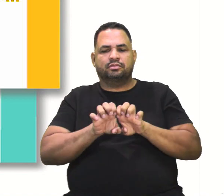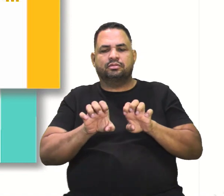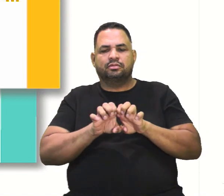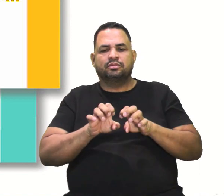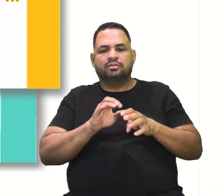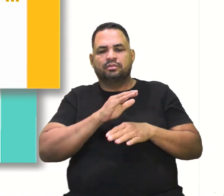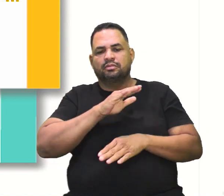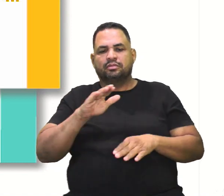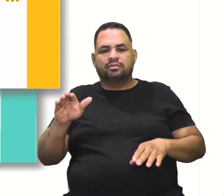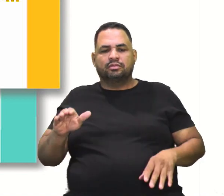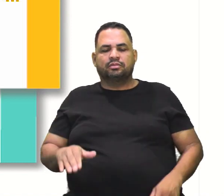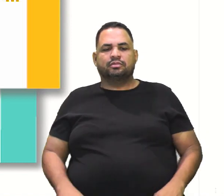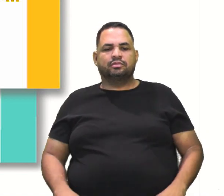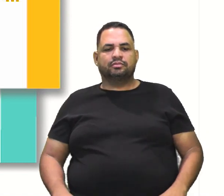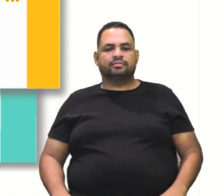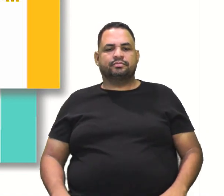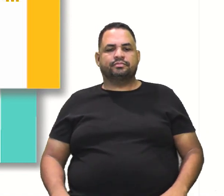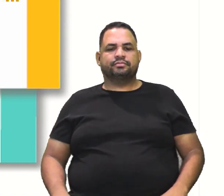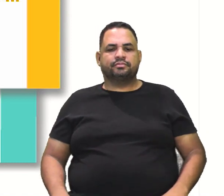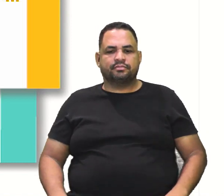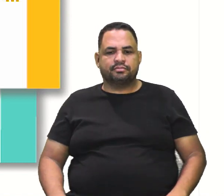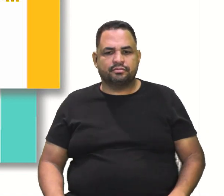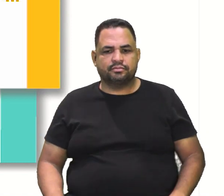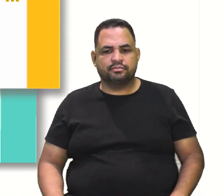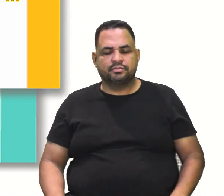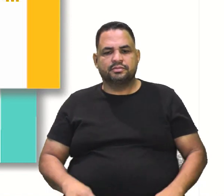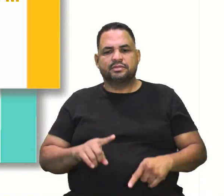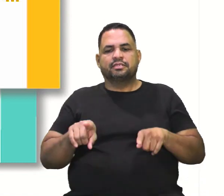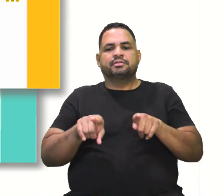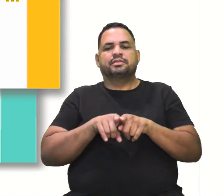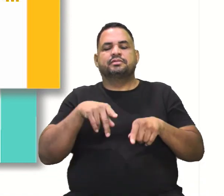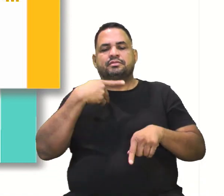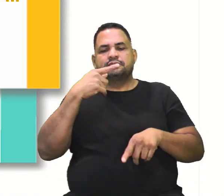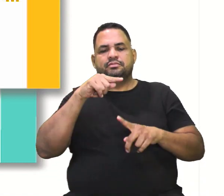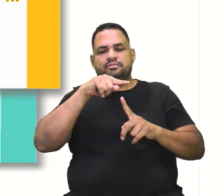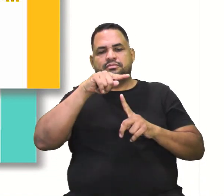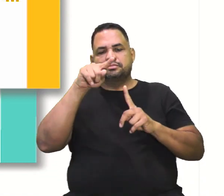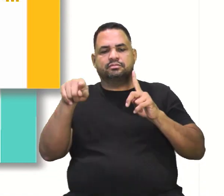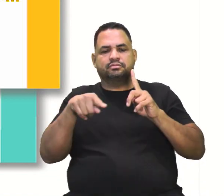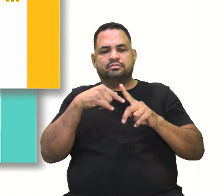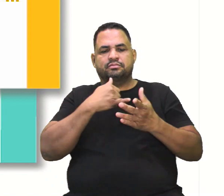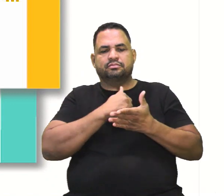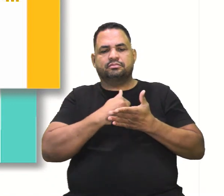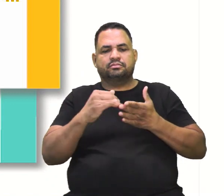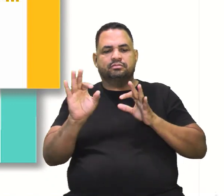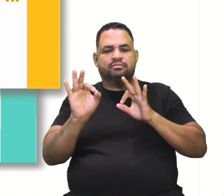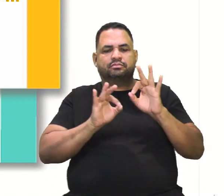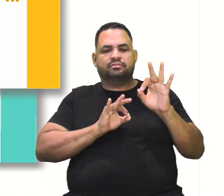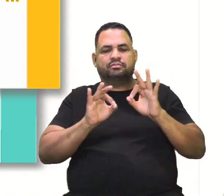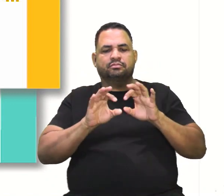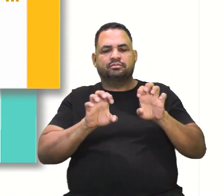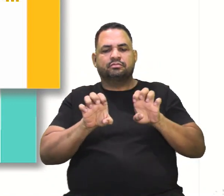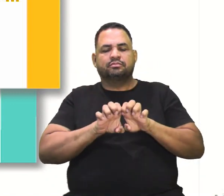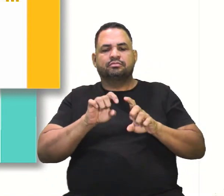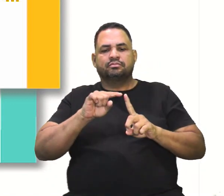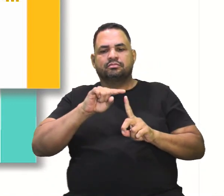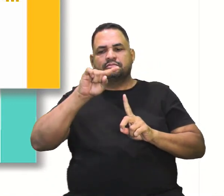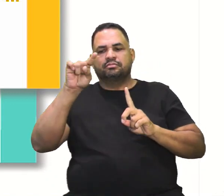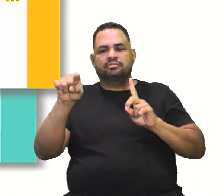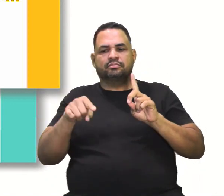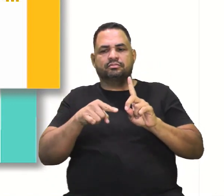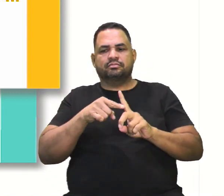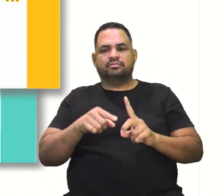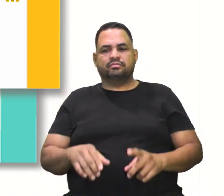equações da reta. Na geometria analítica, falando de circunferência, a gente fez uma introdução e trabalhou aquelas formas da equação